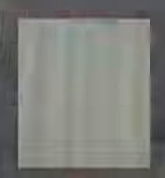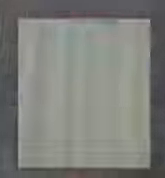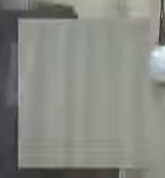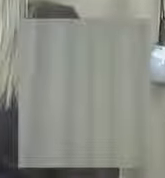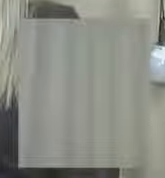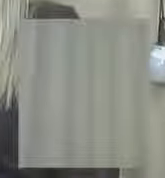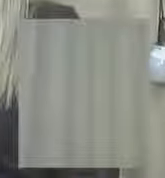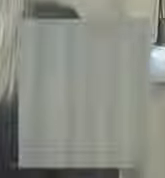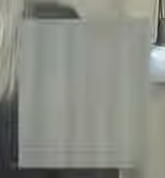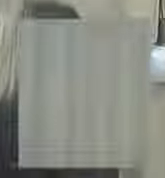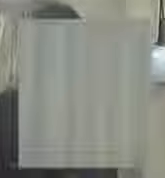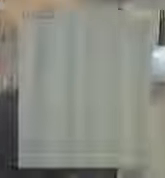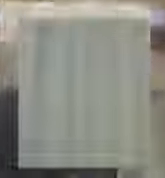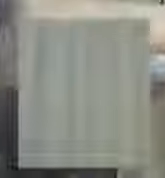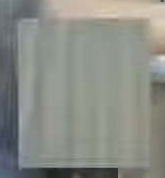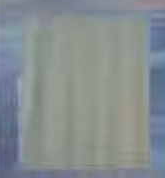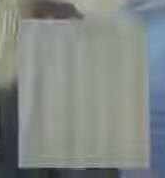Vamos lá.